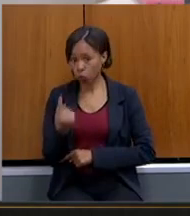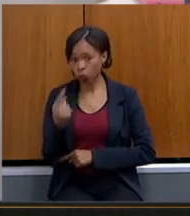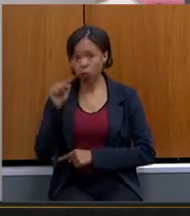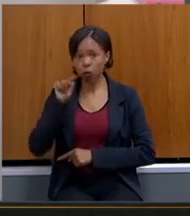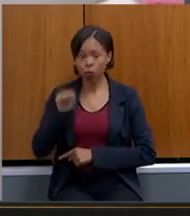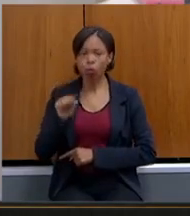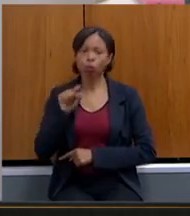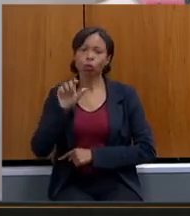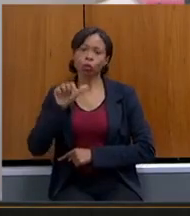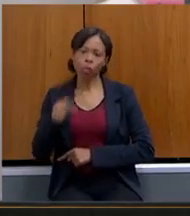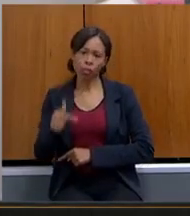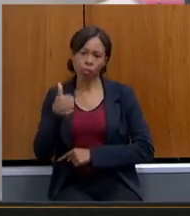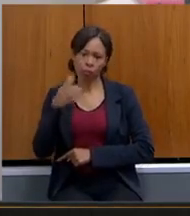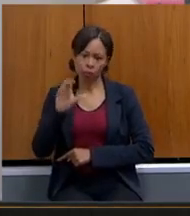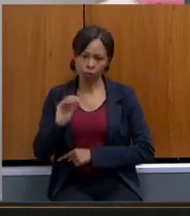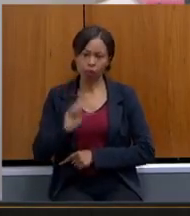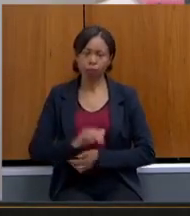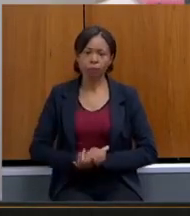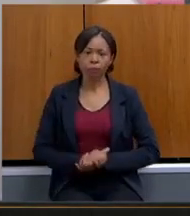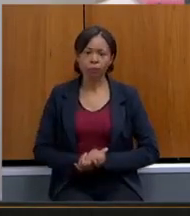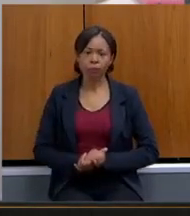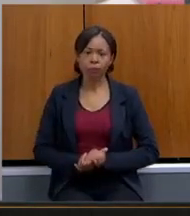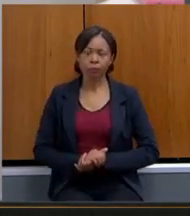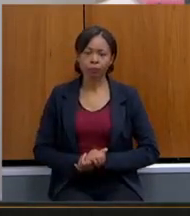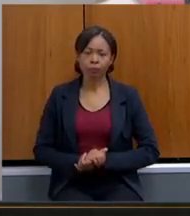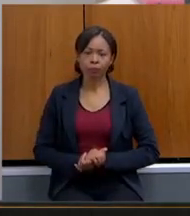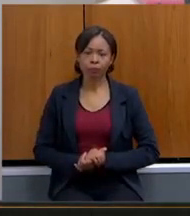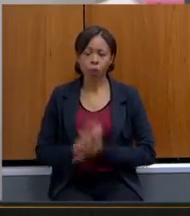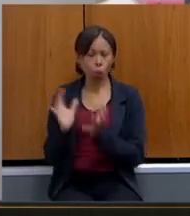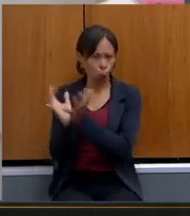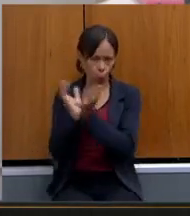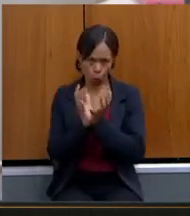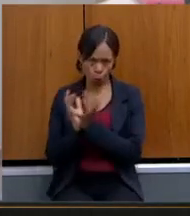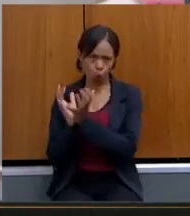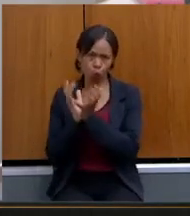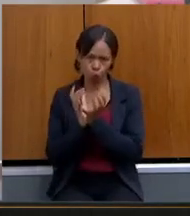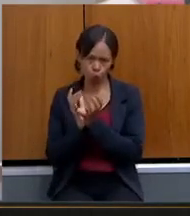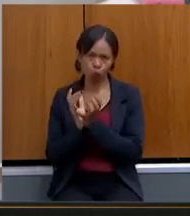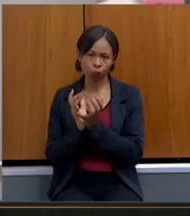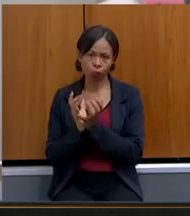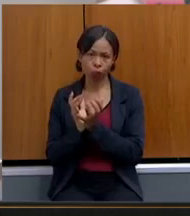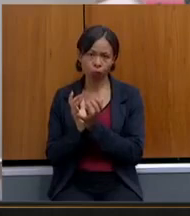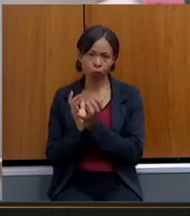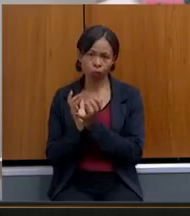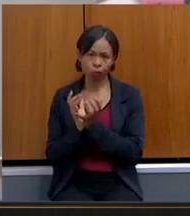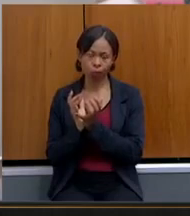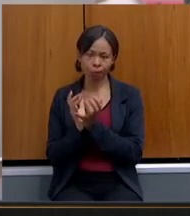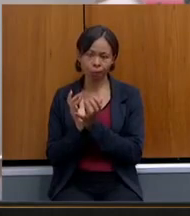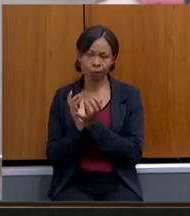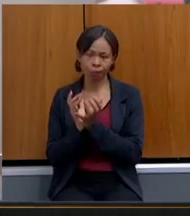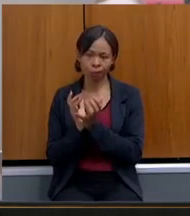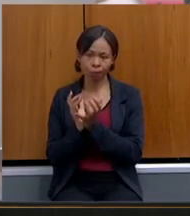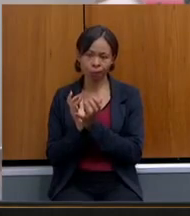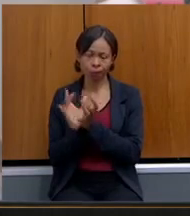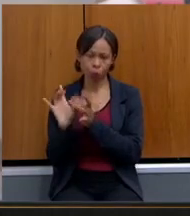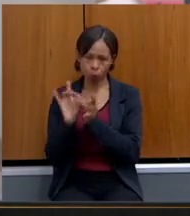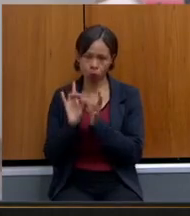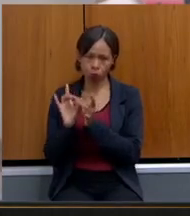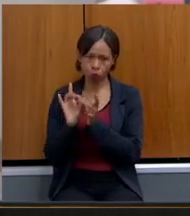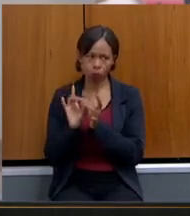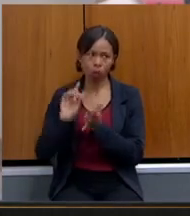21.710 de autoria conjunta e a